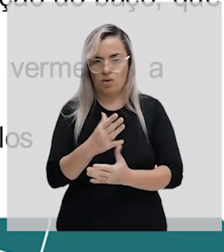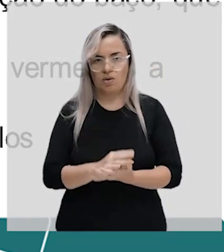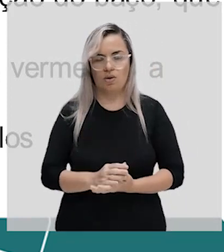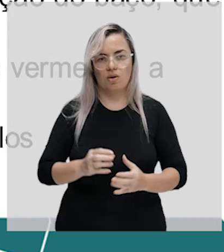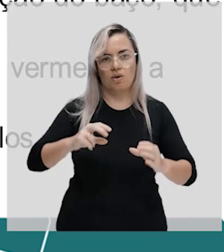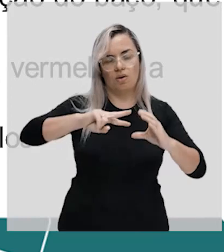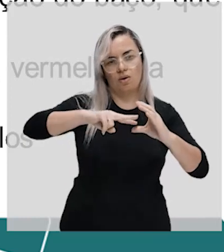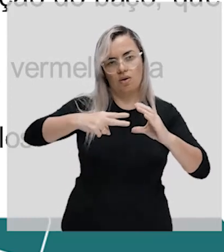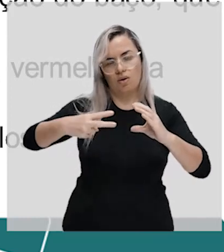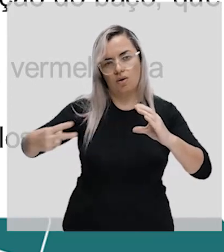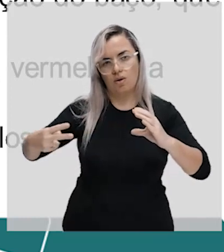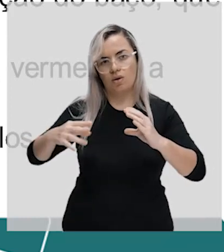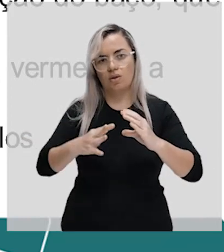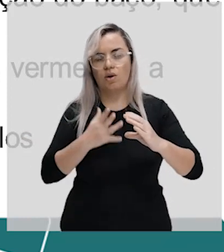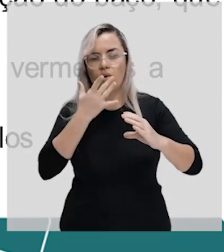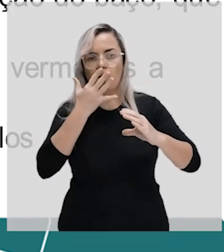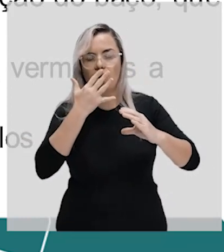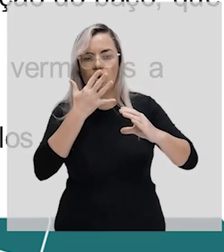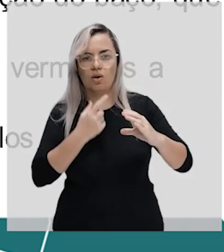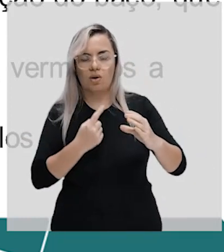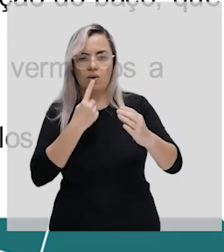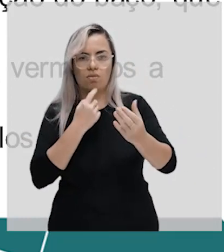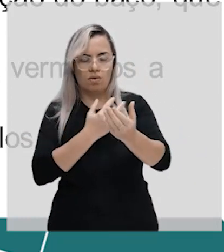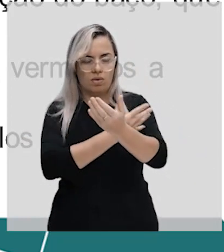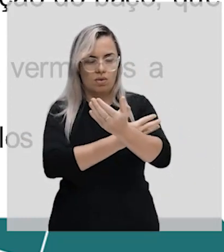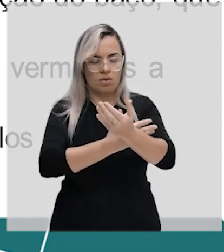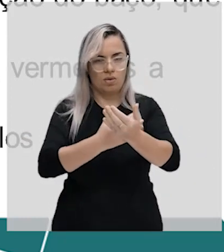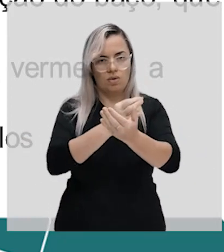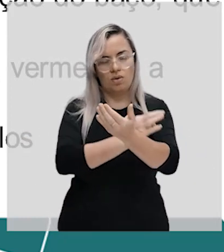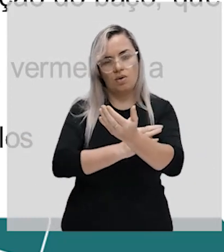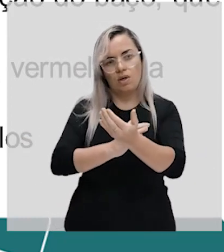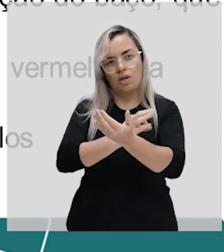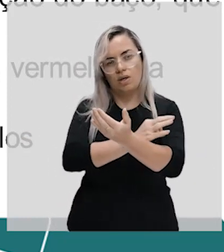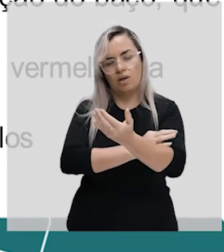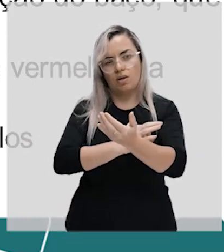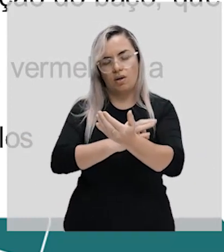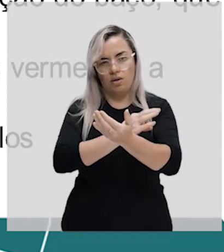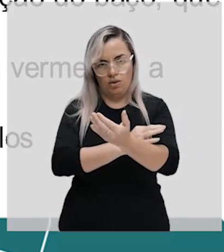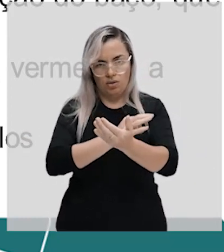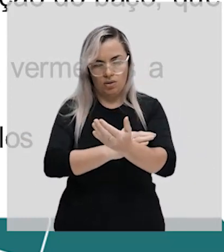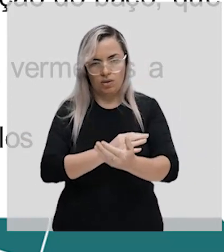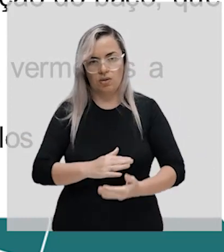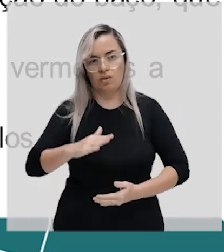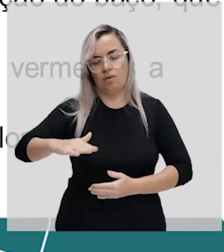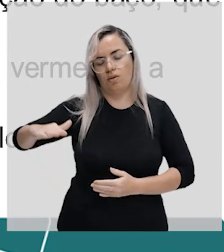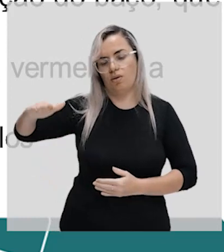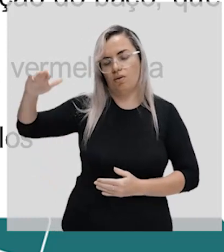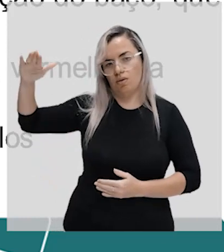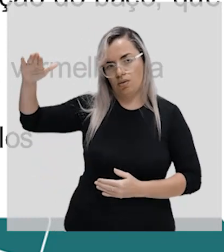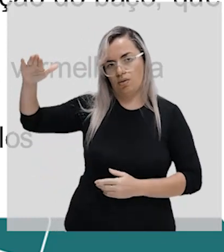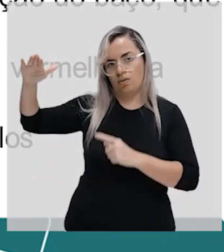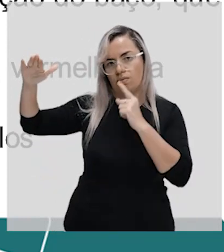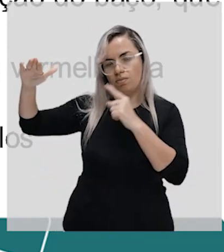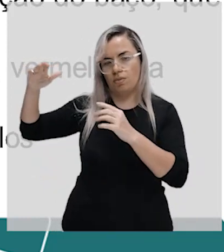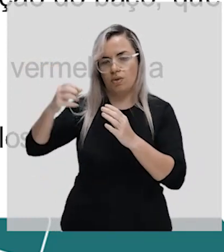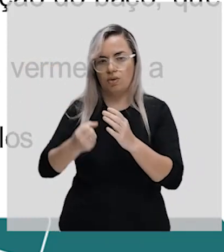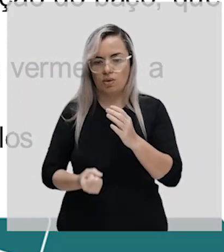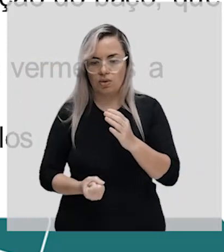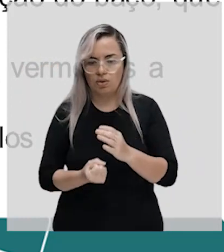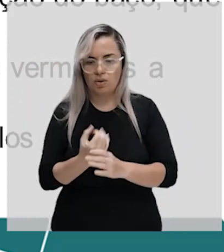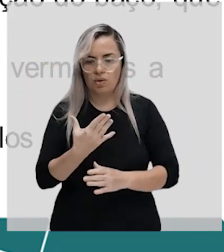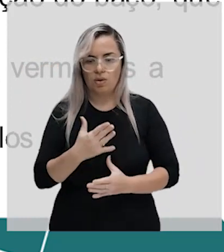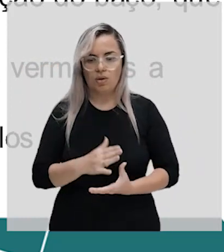dão cor ao nosso sangue, né, mais conhecido como hemácia, na nossa fase adulta, ela é produzida,